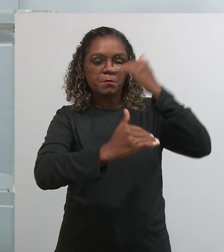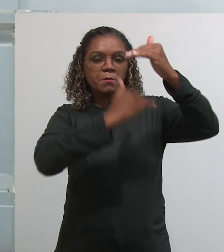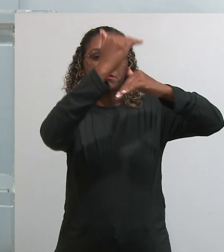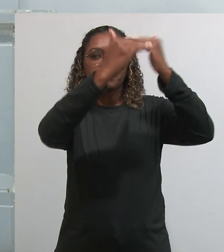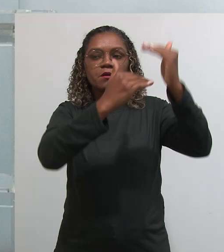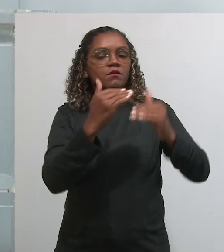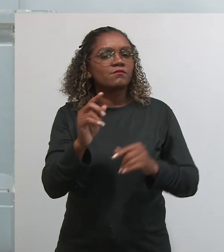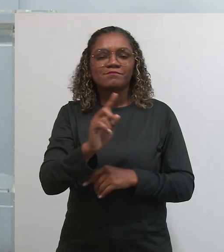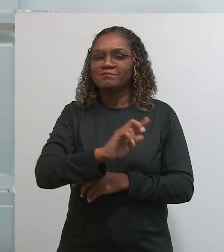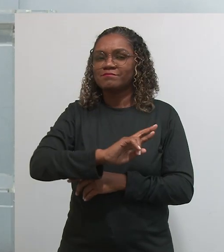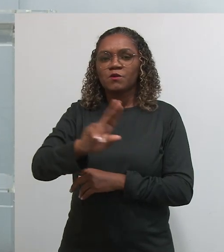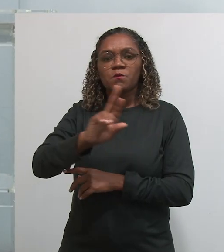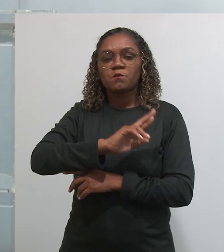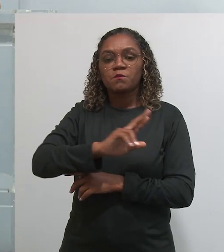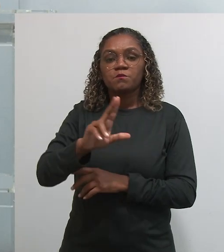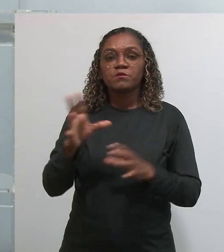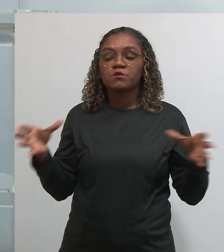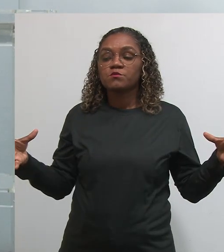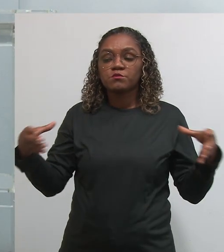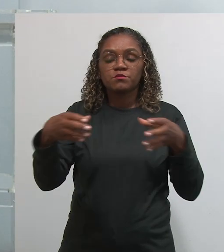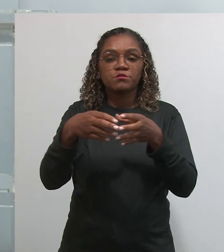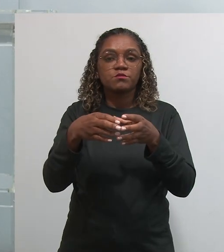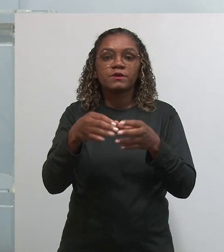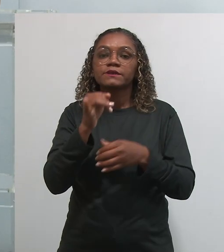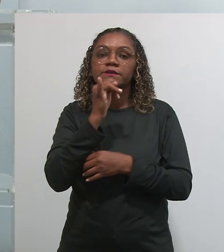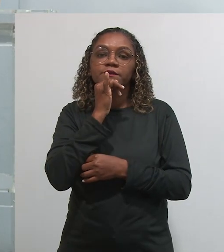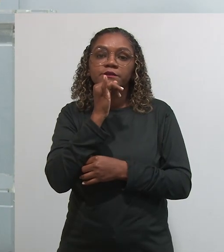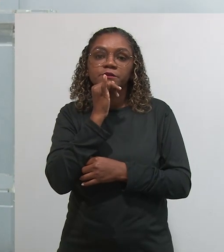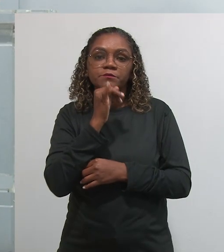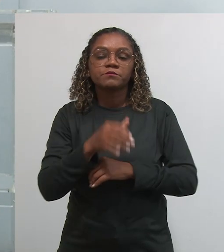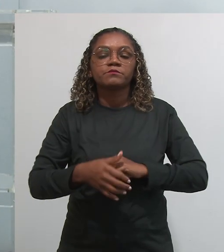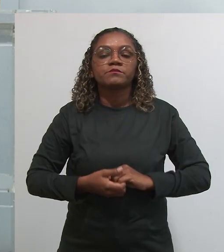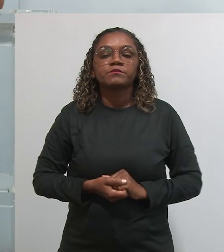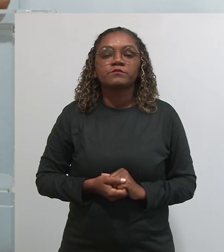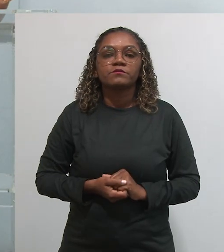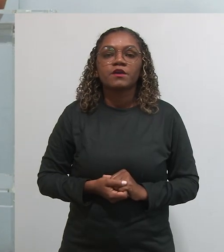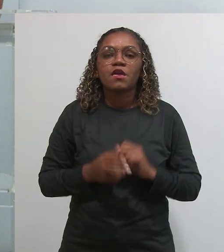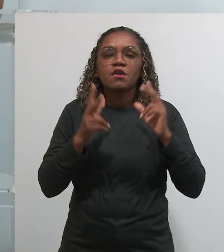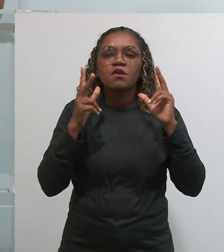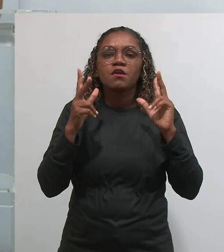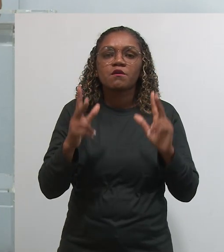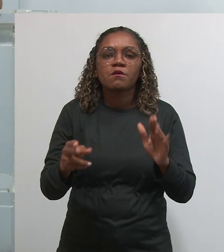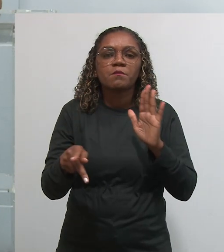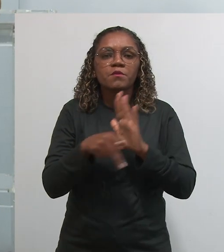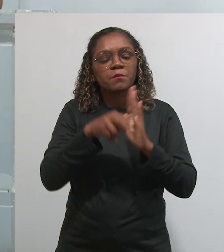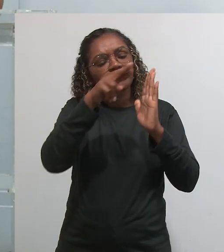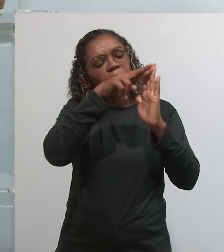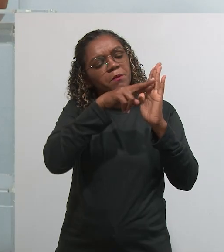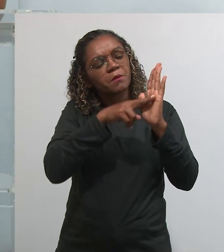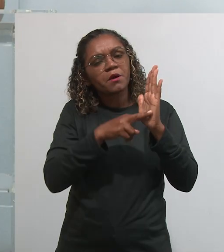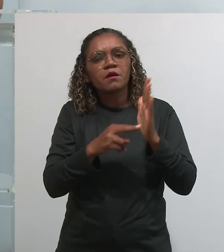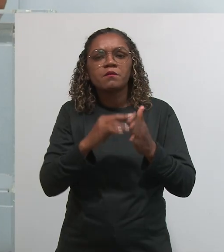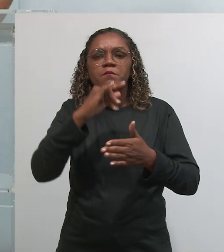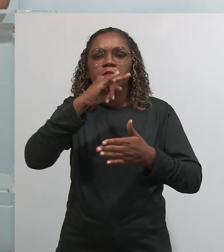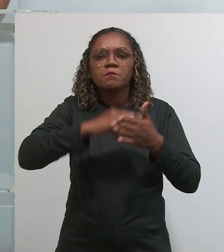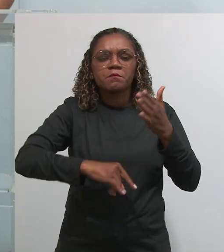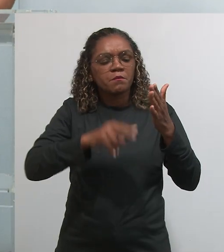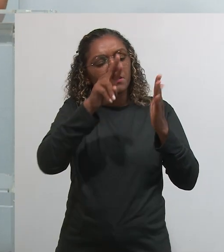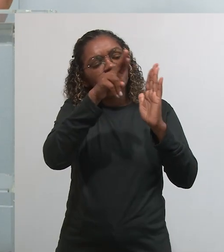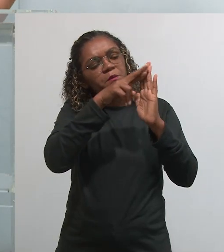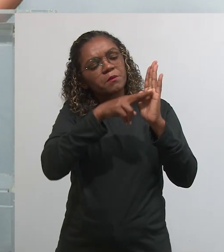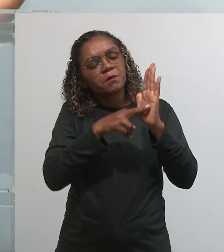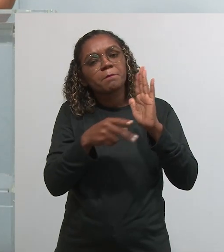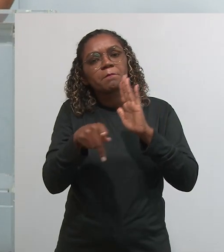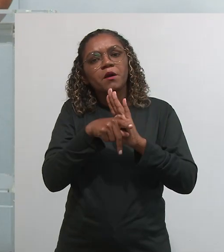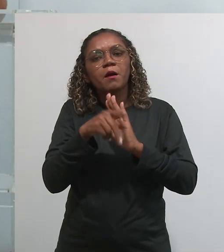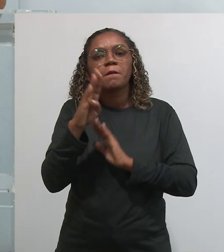aquilo. É como se, por exemplo, você tiver uma receita de bolo e é uma receita que ela é